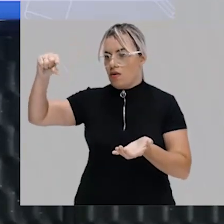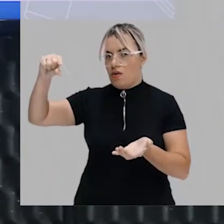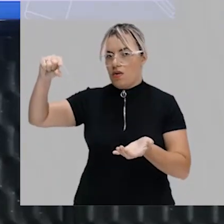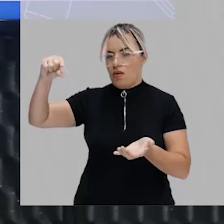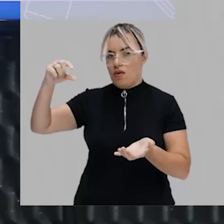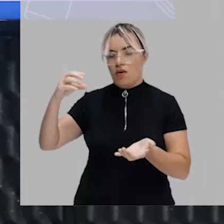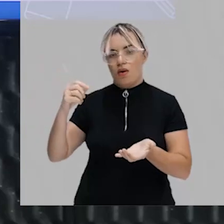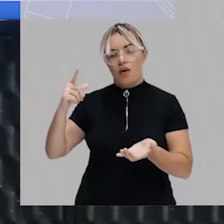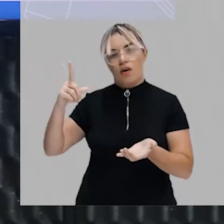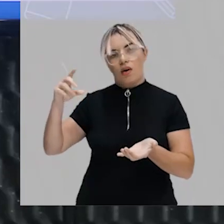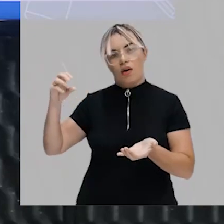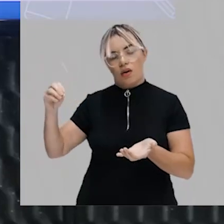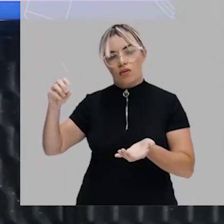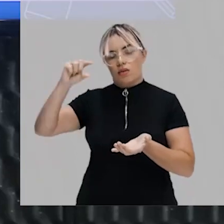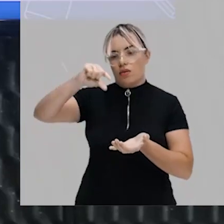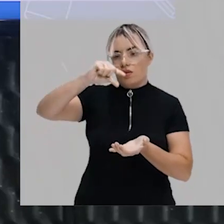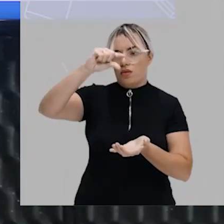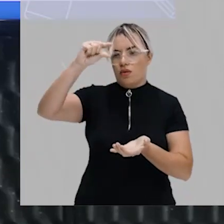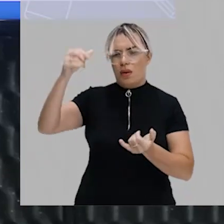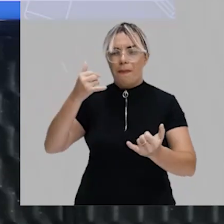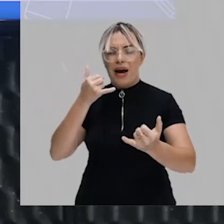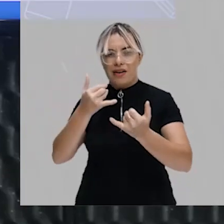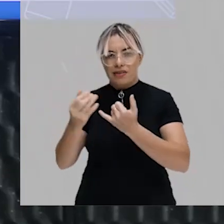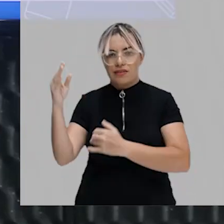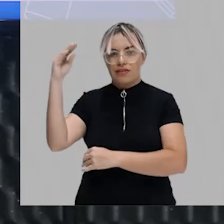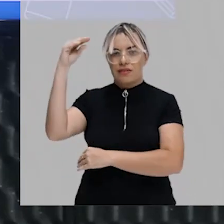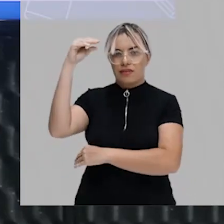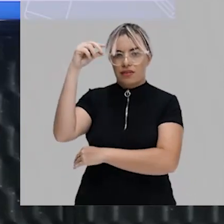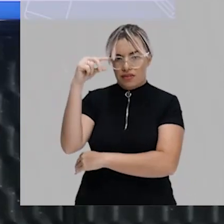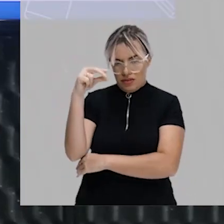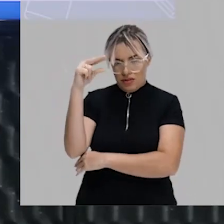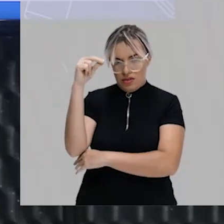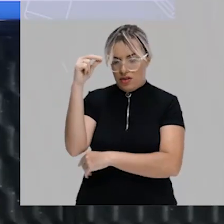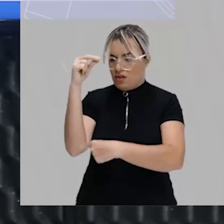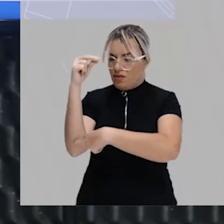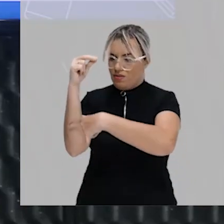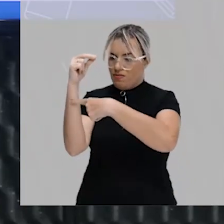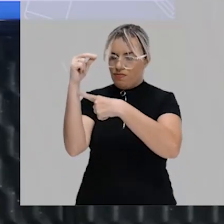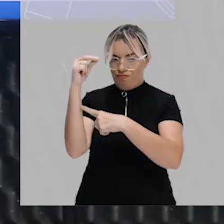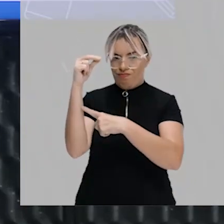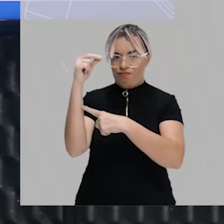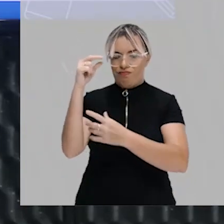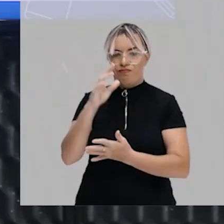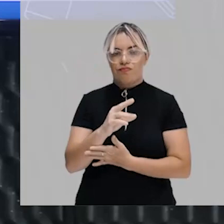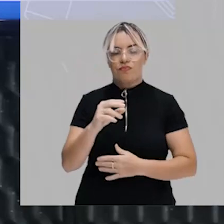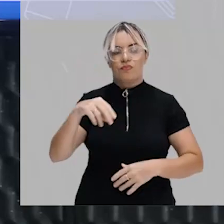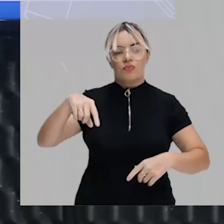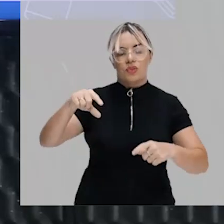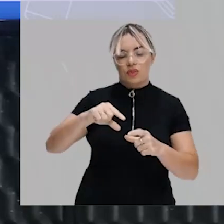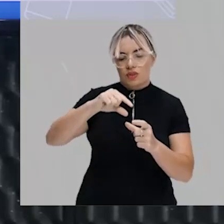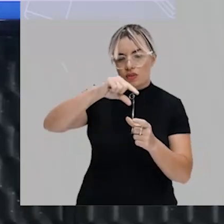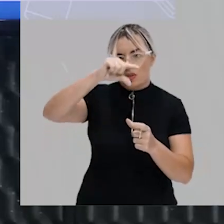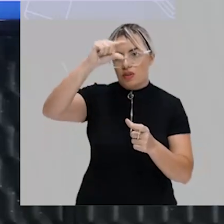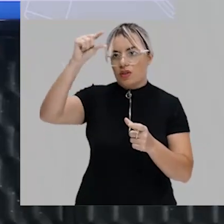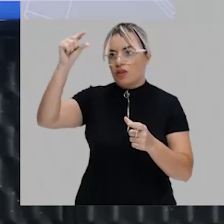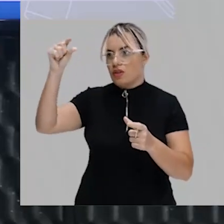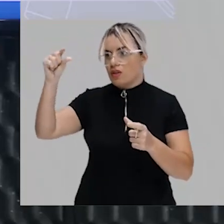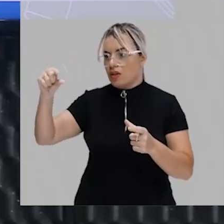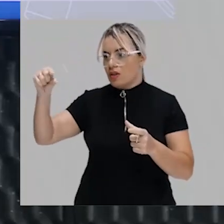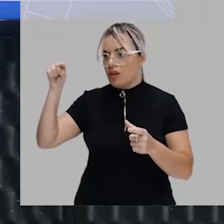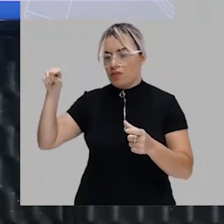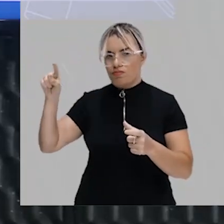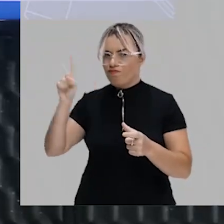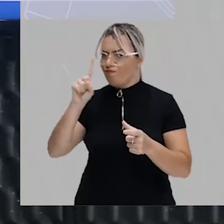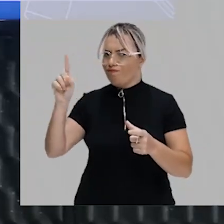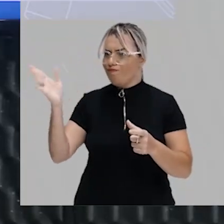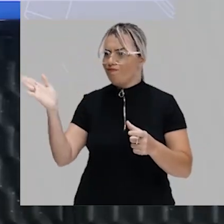ele alongou e deixou ela curvada, com o formato de um pescoço de cisne. E a ponta ali ele não tampou, ele deixou